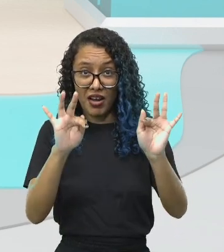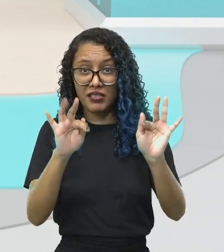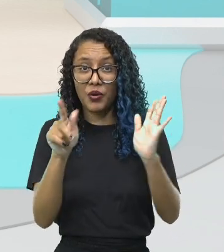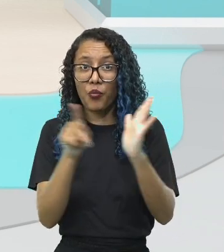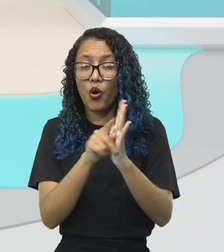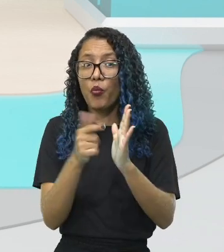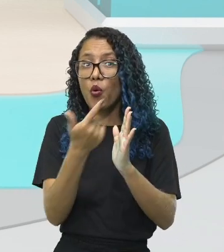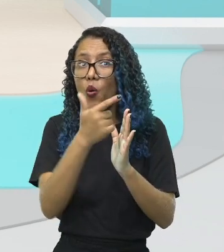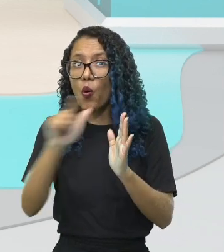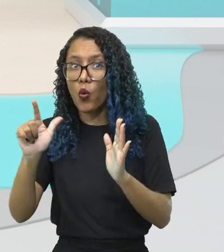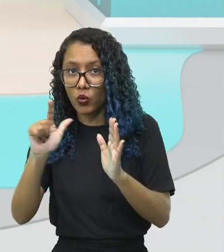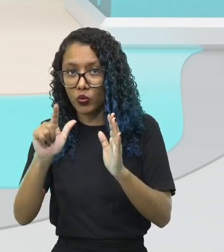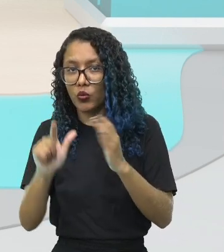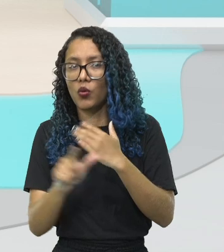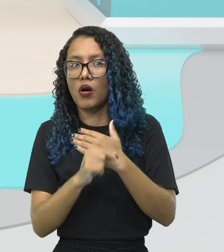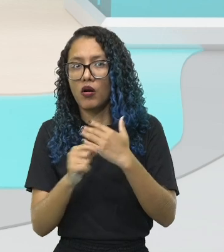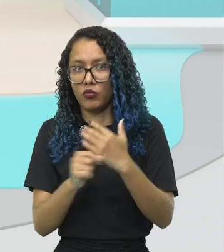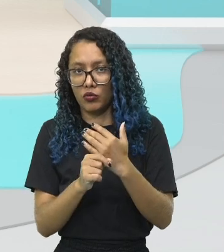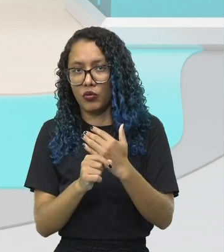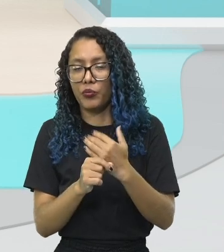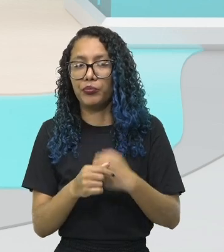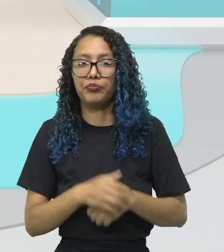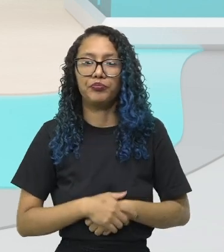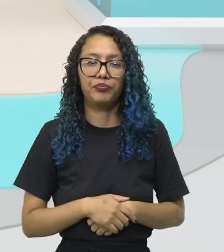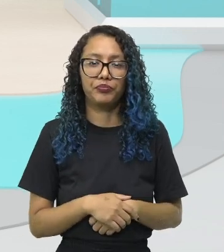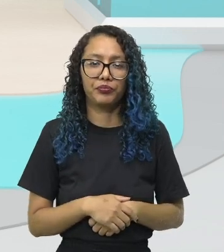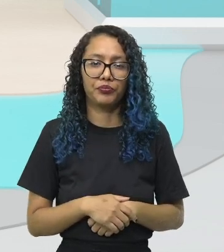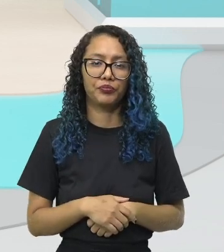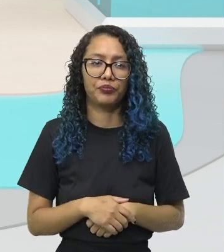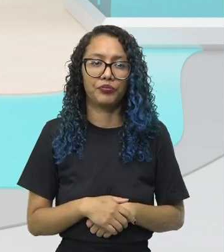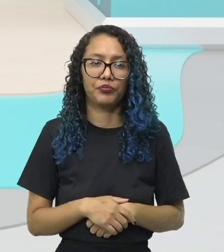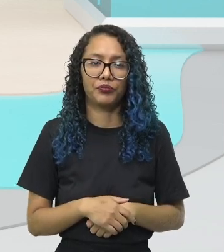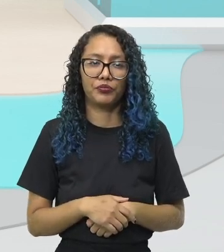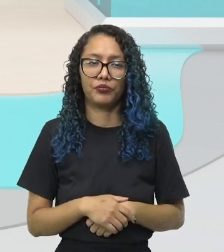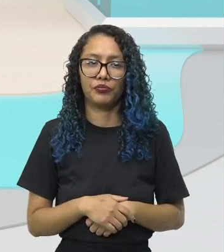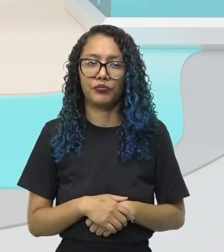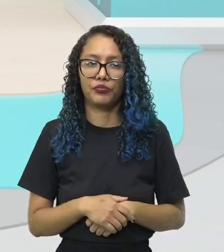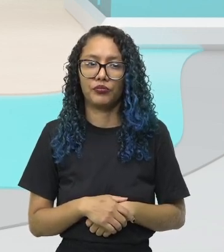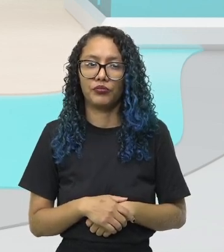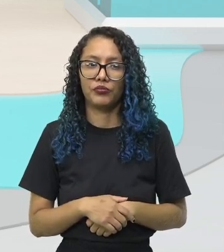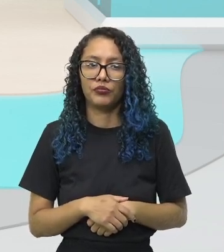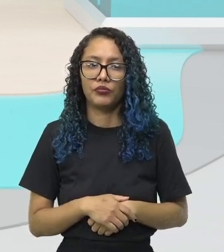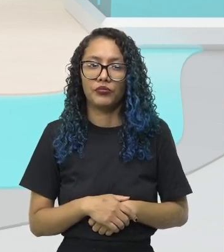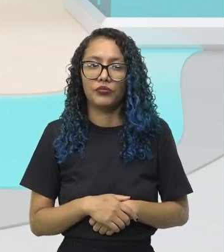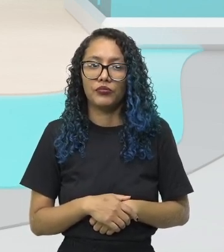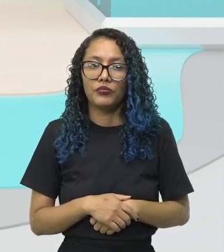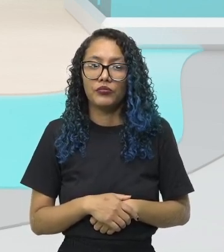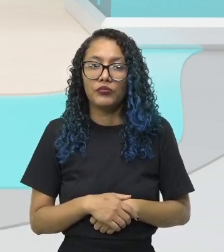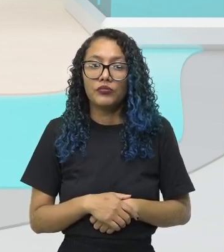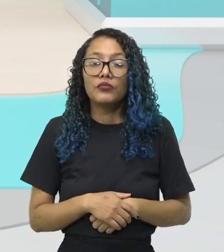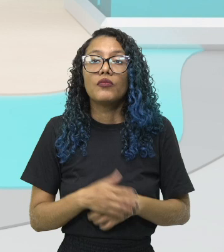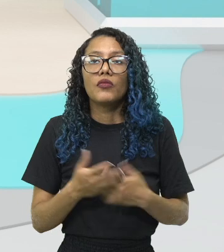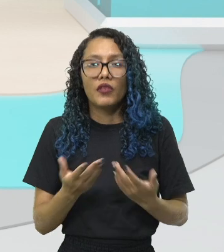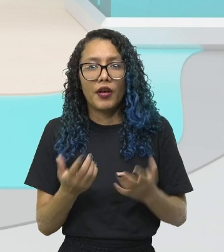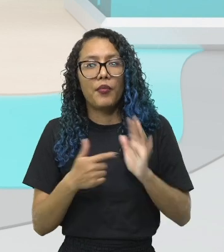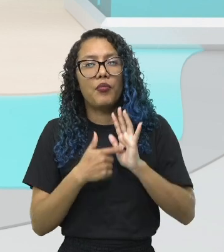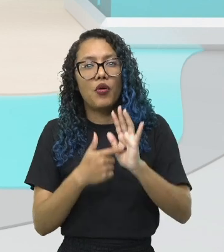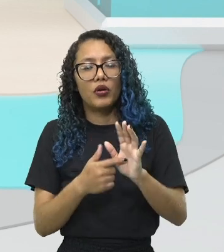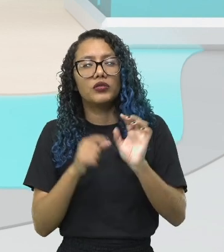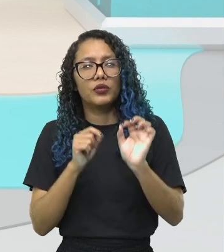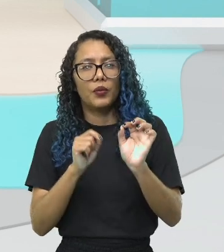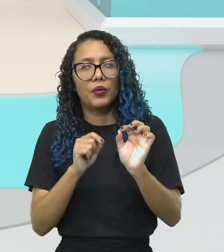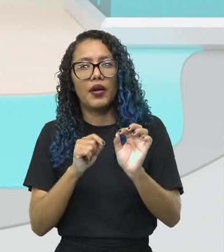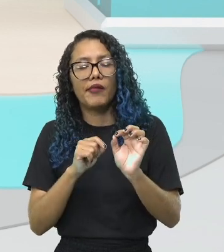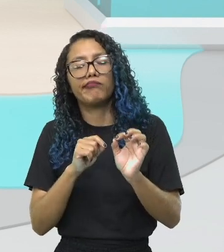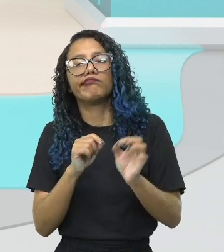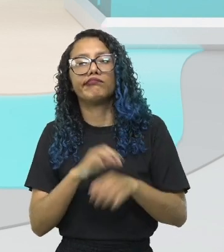por outros e não por nós. Olha aí mostrando, né, que é a questão do discurso direto, mostrando a